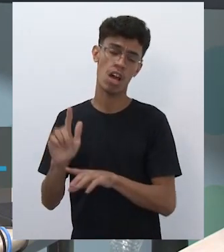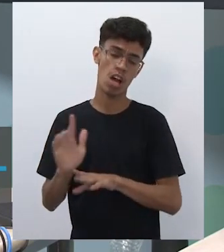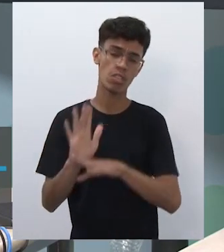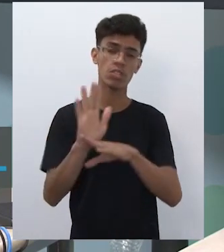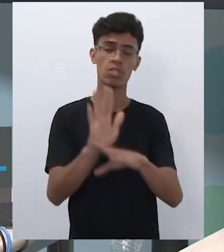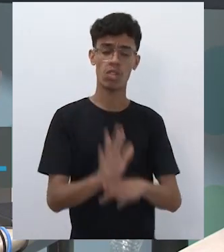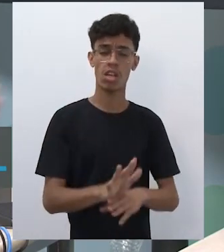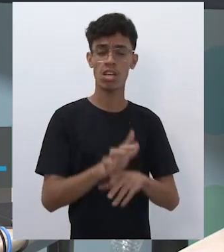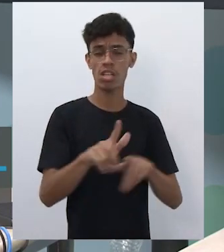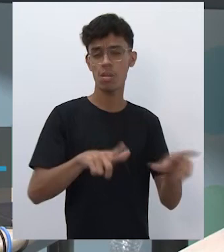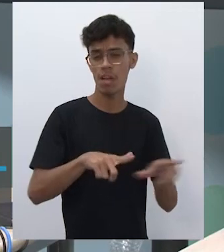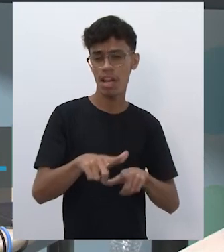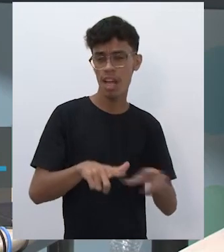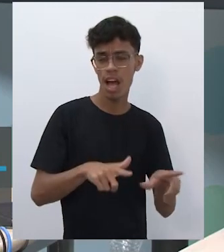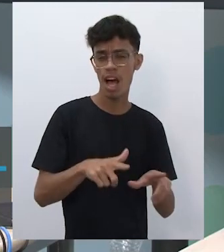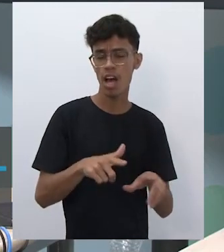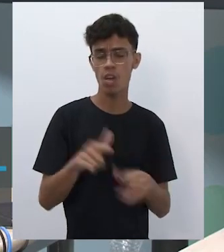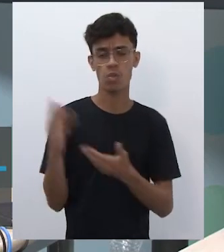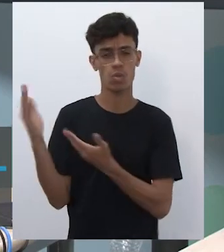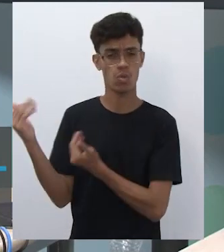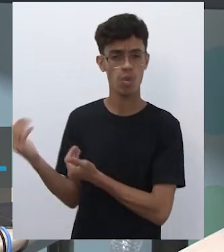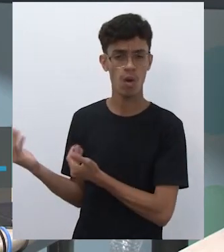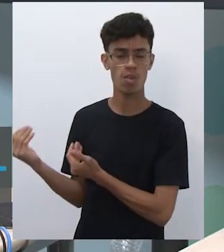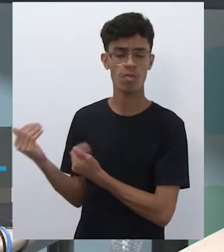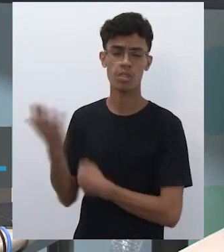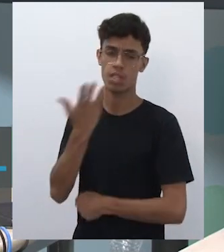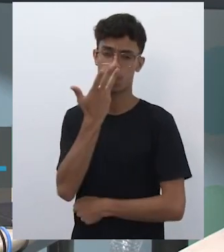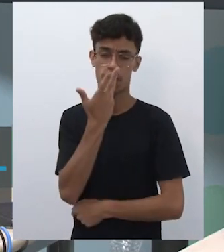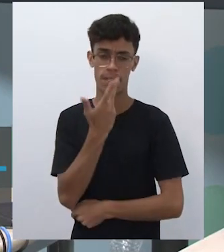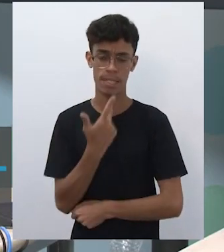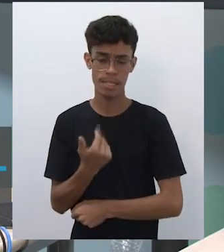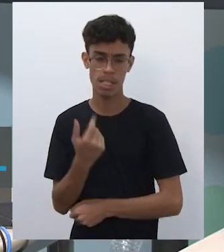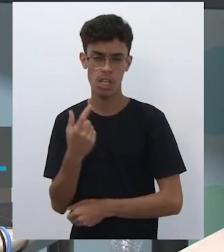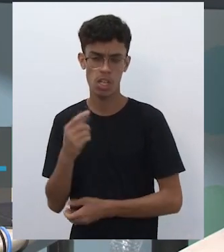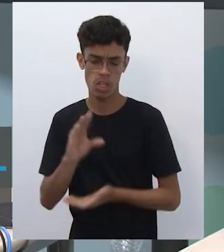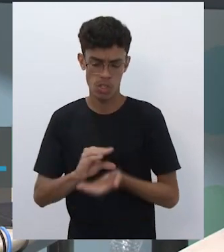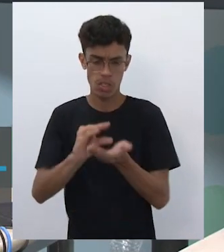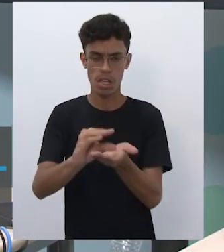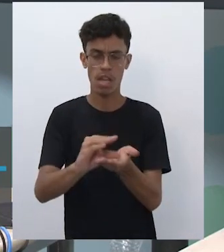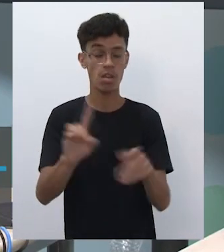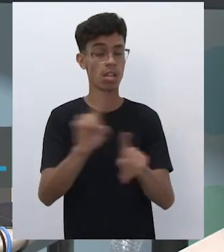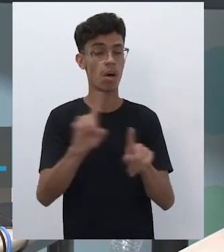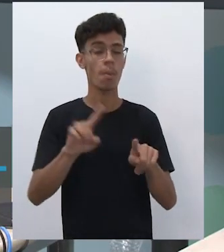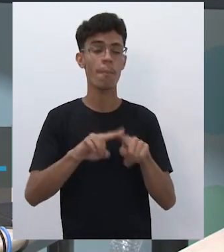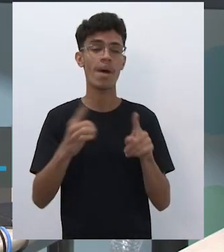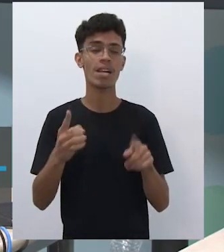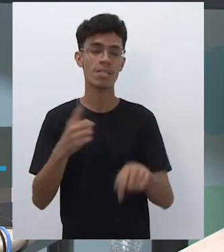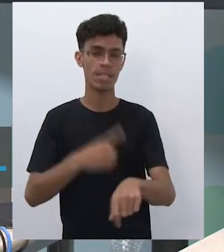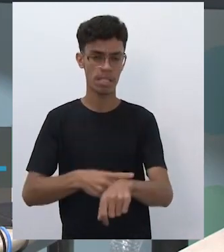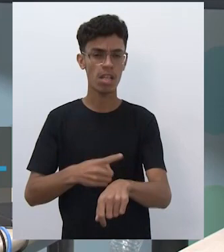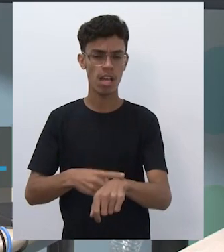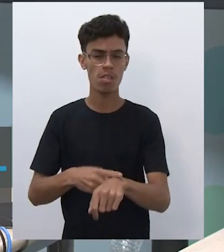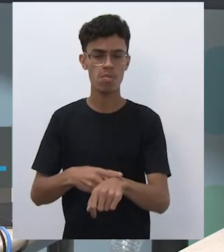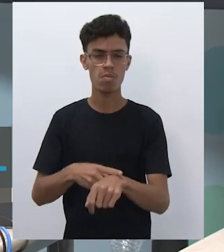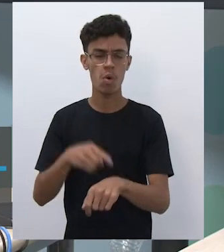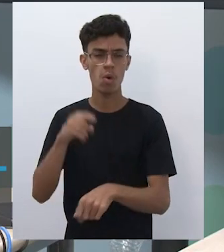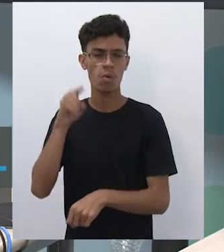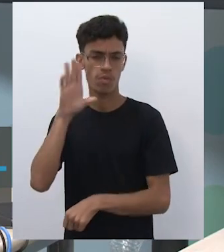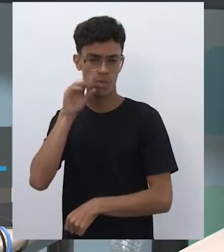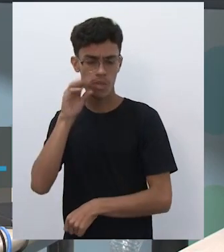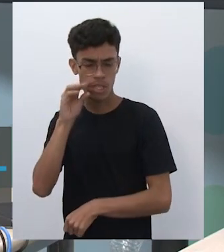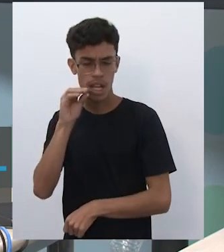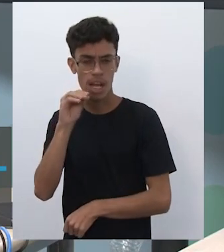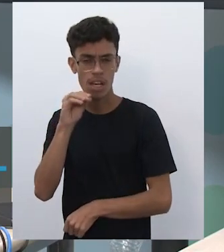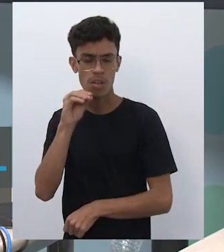com as crianças, com os jovens. Então, assim, eu não doei dinheiro, mas eu doei tempo, eu doei